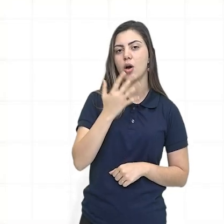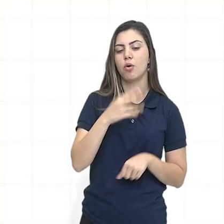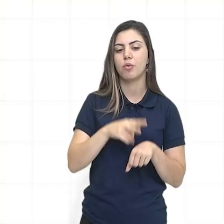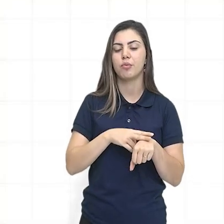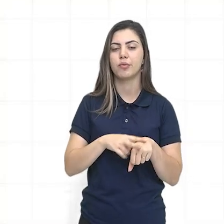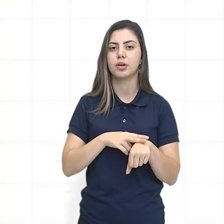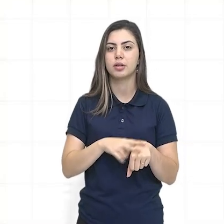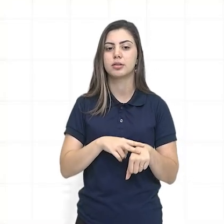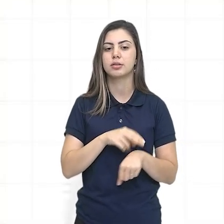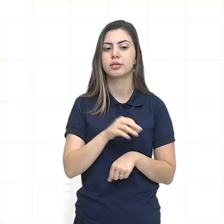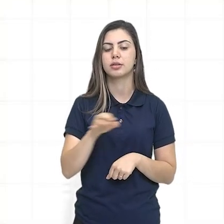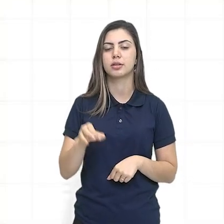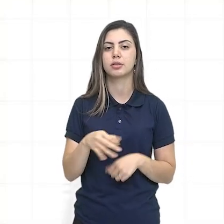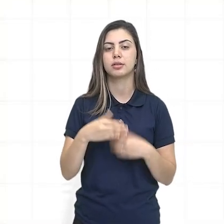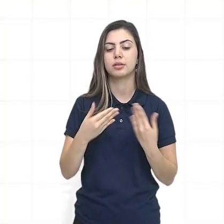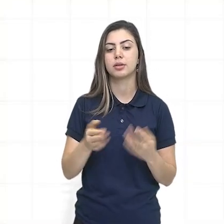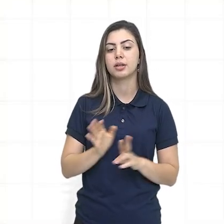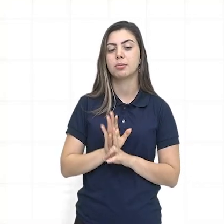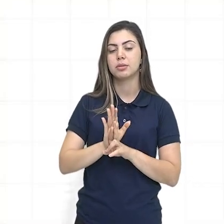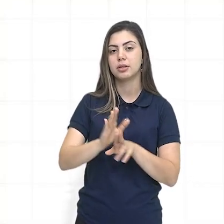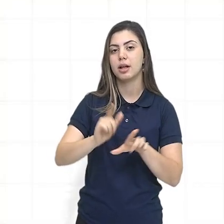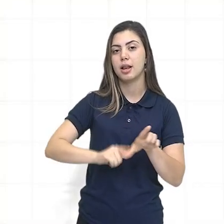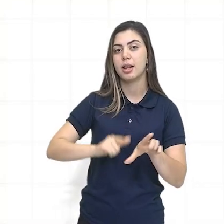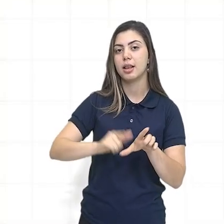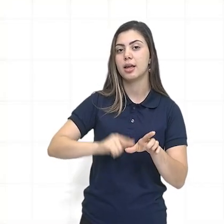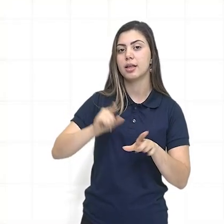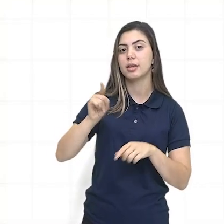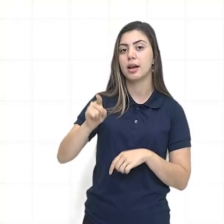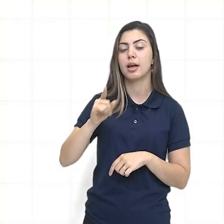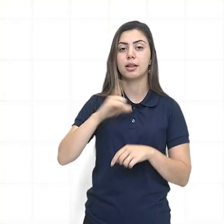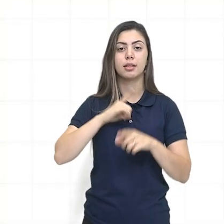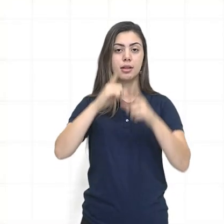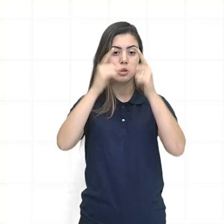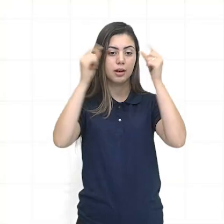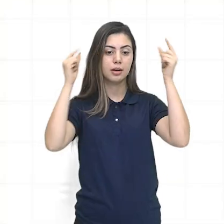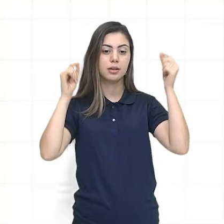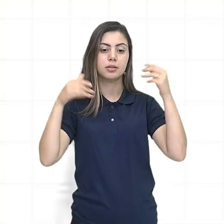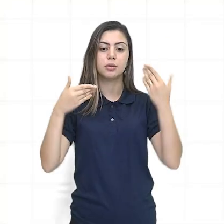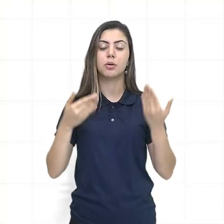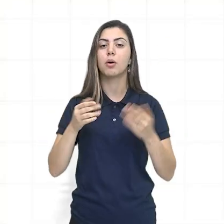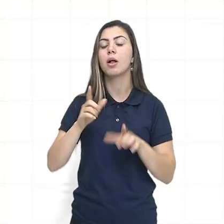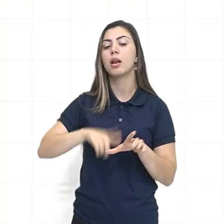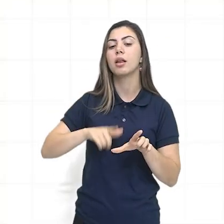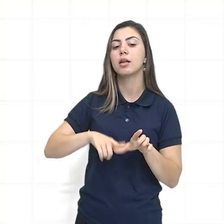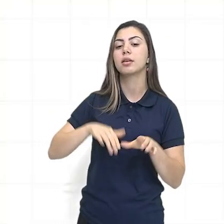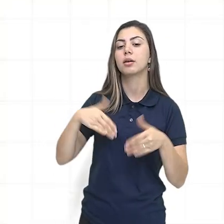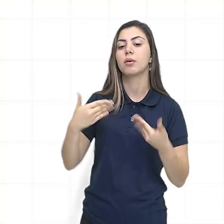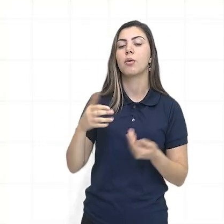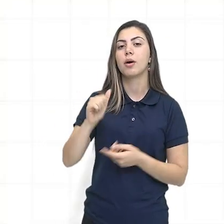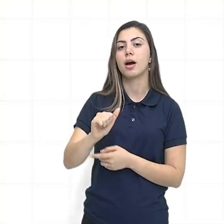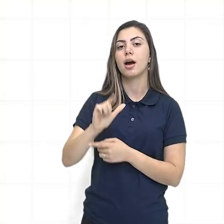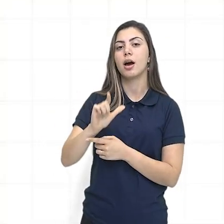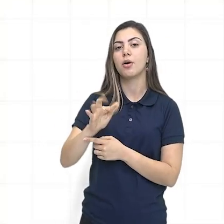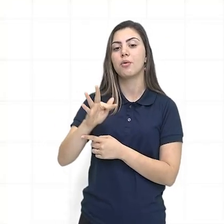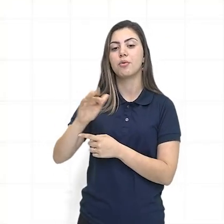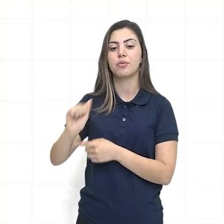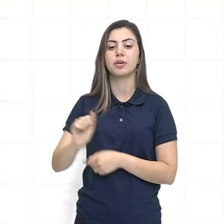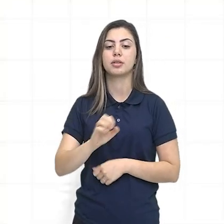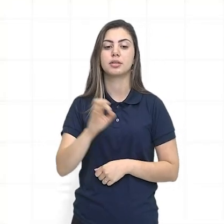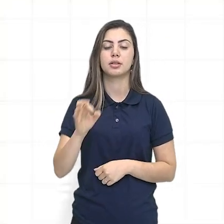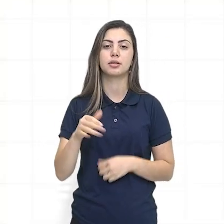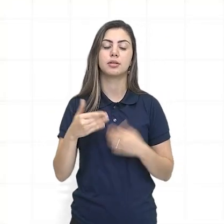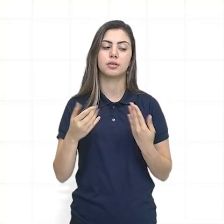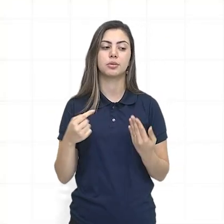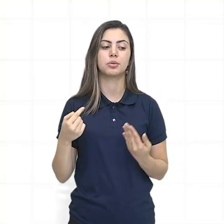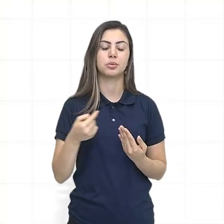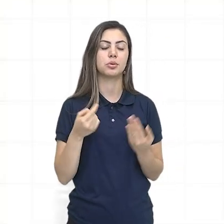são denominados por letras gregas. Qual é a letra que está aqui? Letra alfa. Então aqui eu posso dizer, eu estou diante